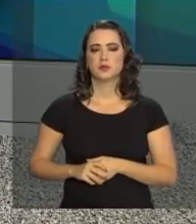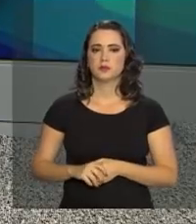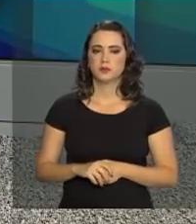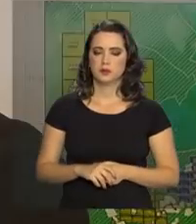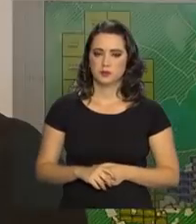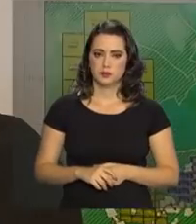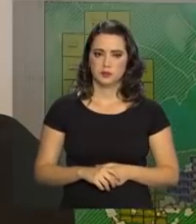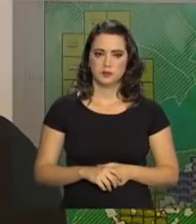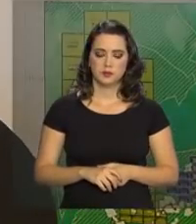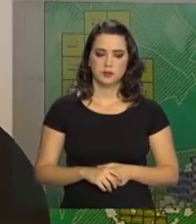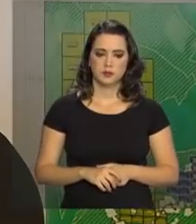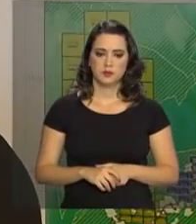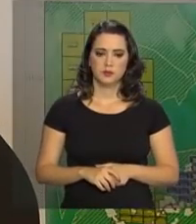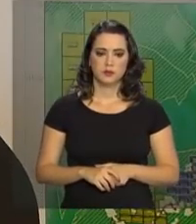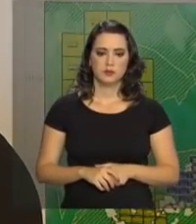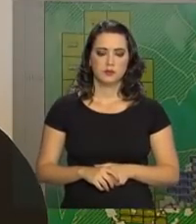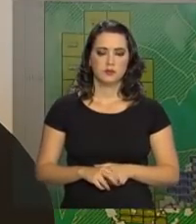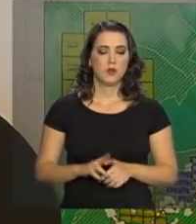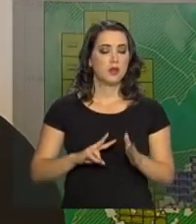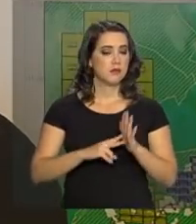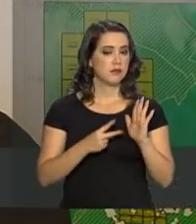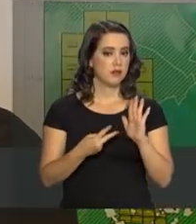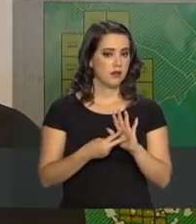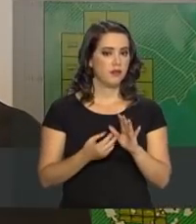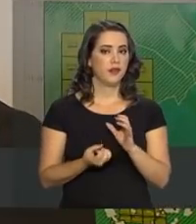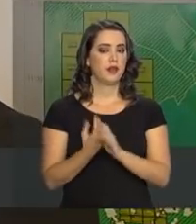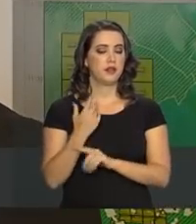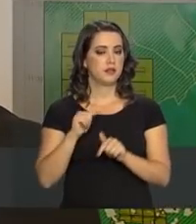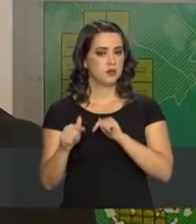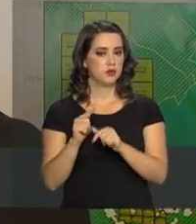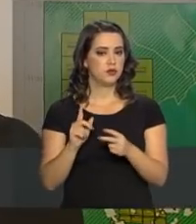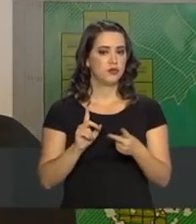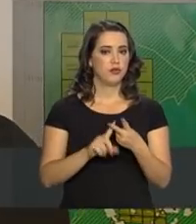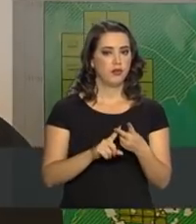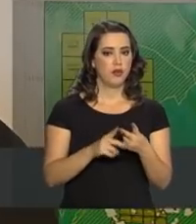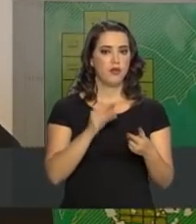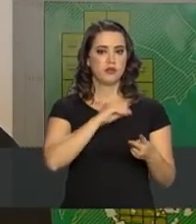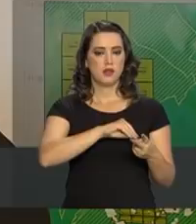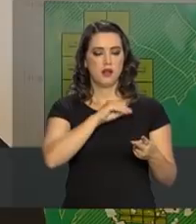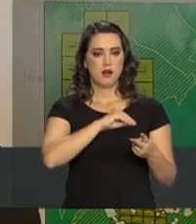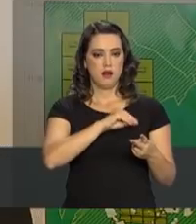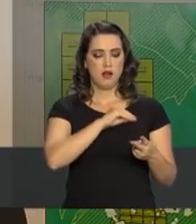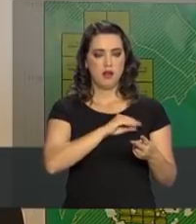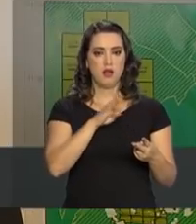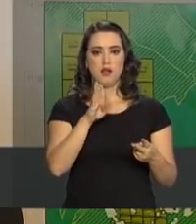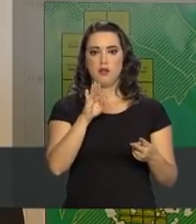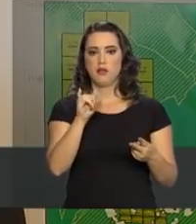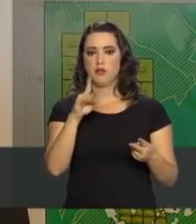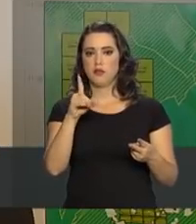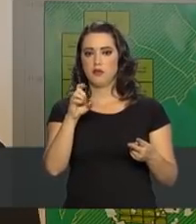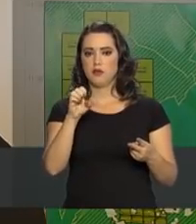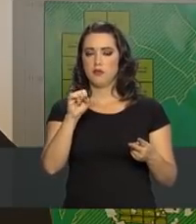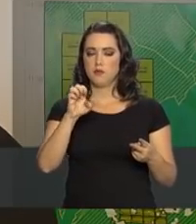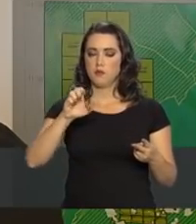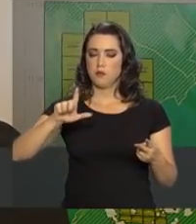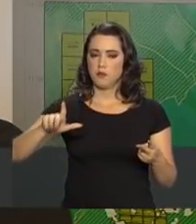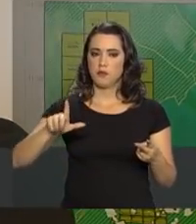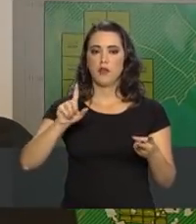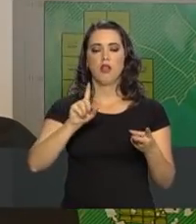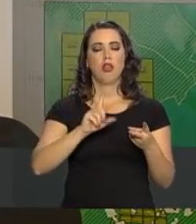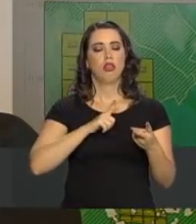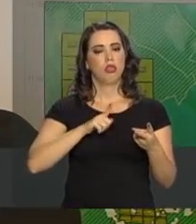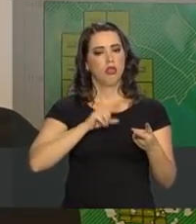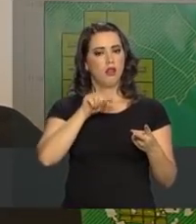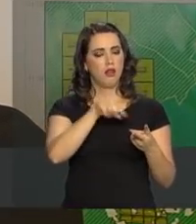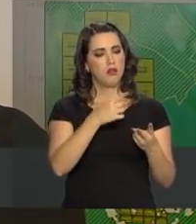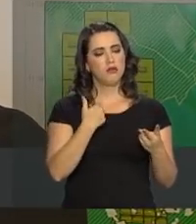transporte. Representa emprego, representa um aumento de renda para o setor de biodiesel, Eles têm